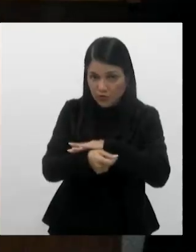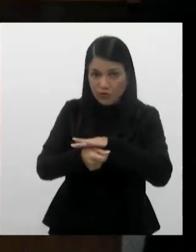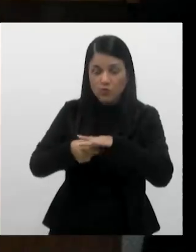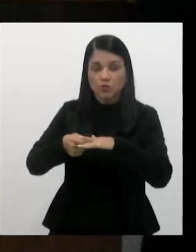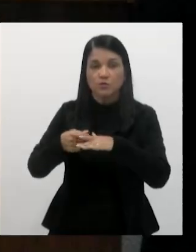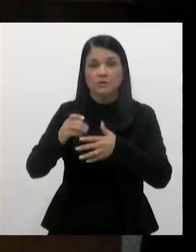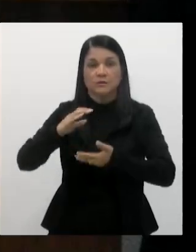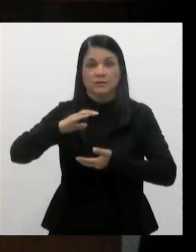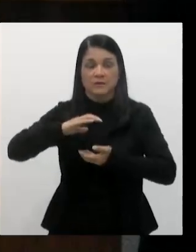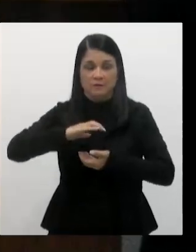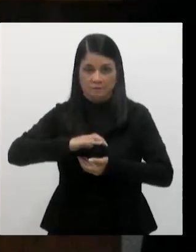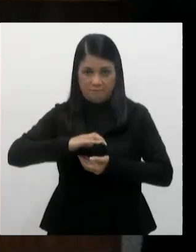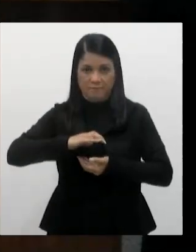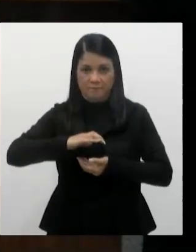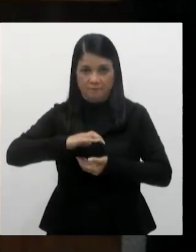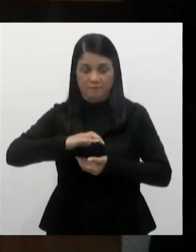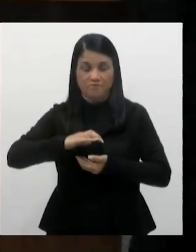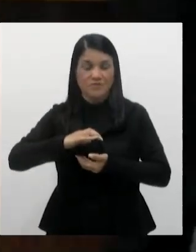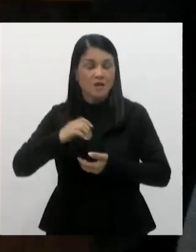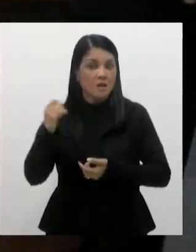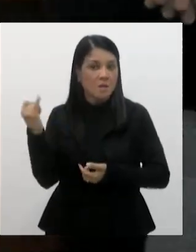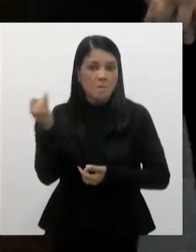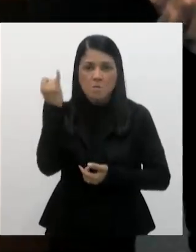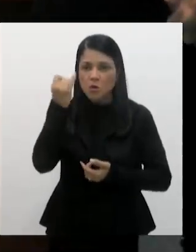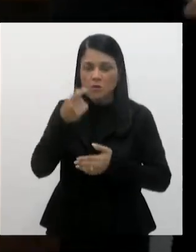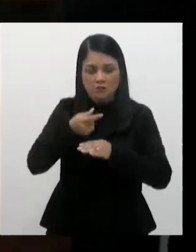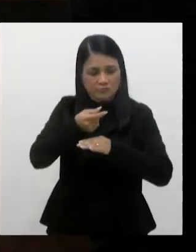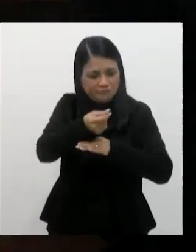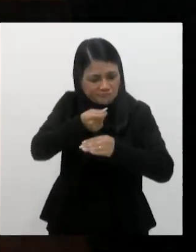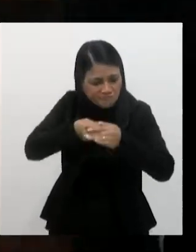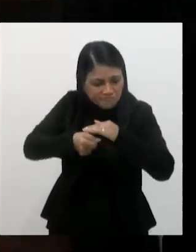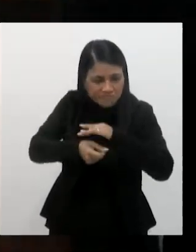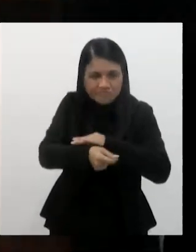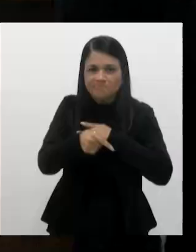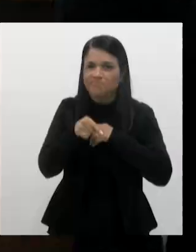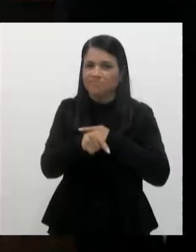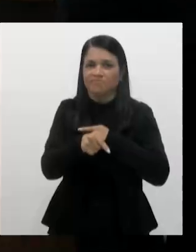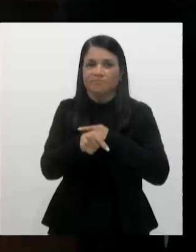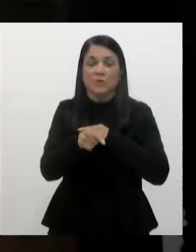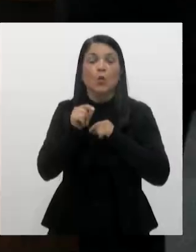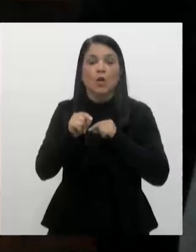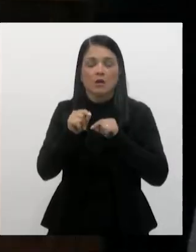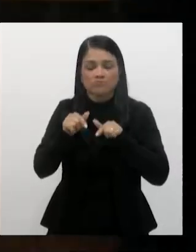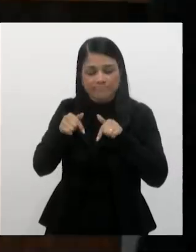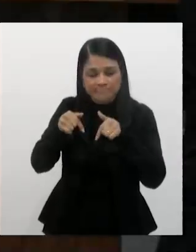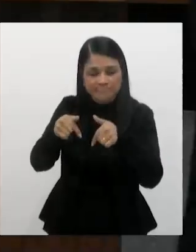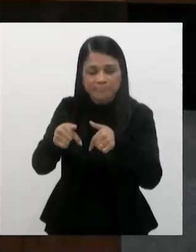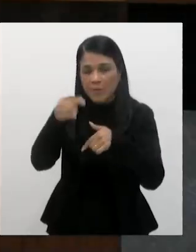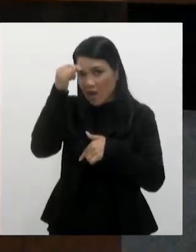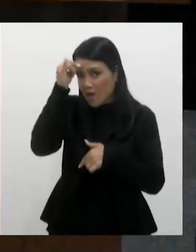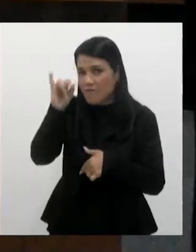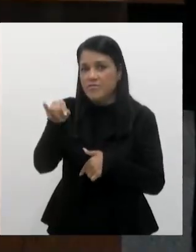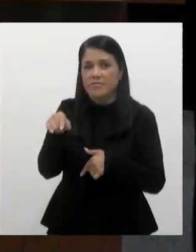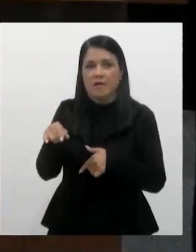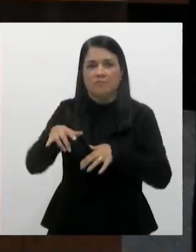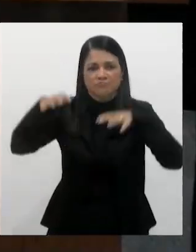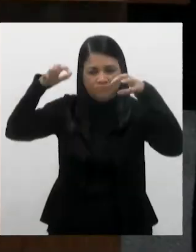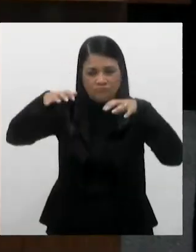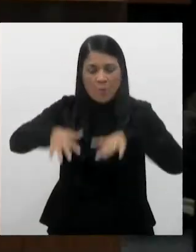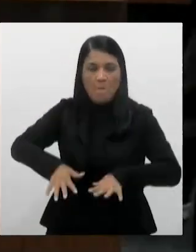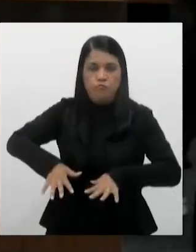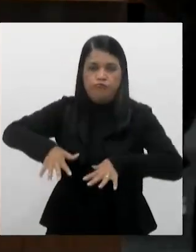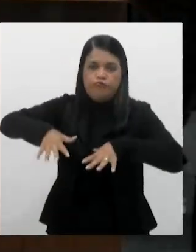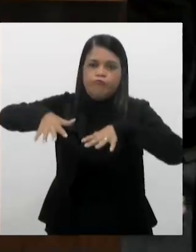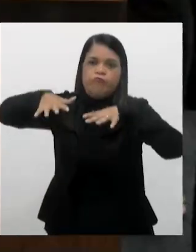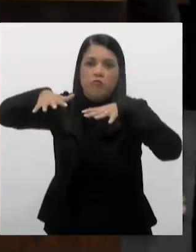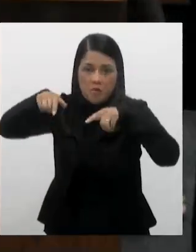um fundo importantíssimo que irá trabalhar na prevenção. Não dá mais para... todos os anos